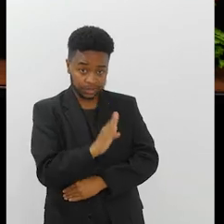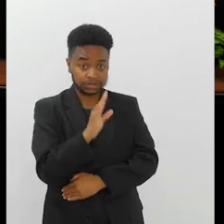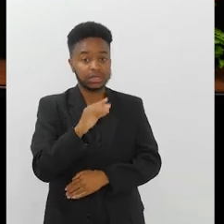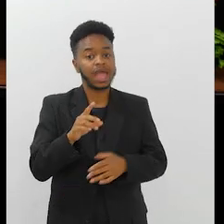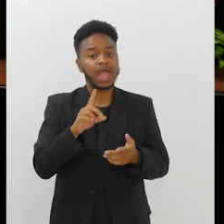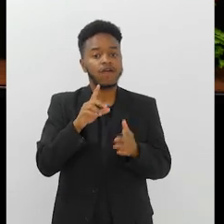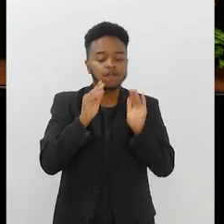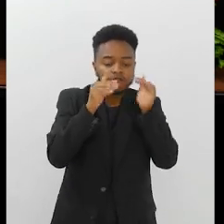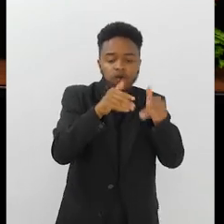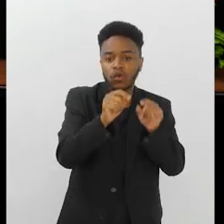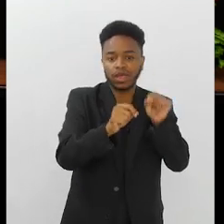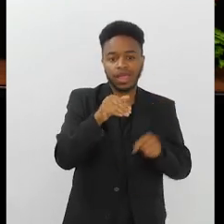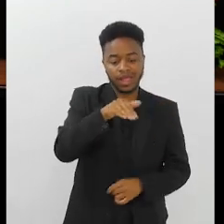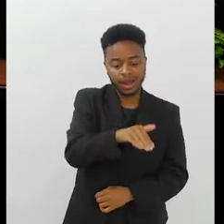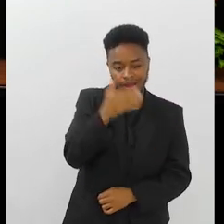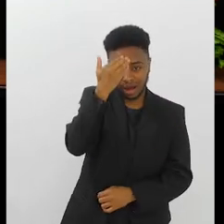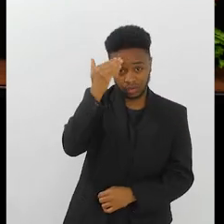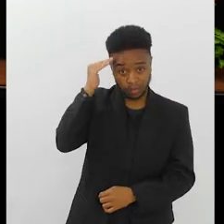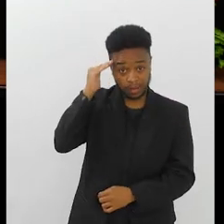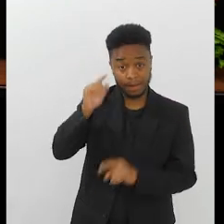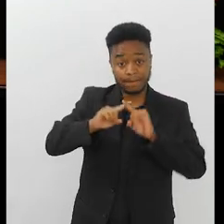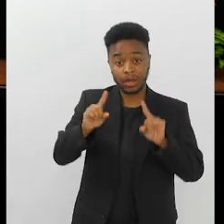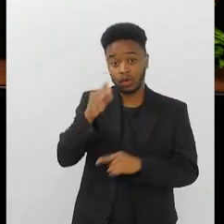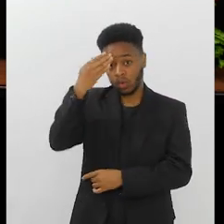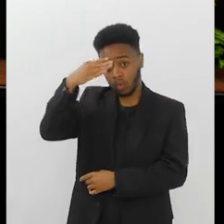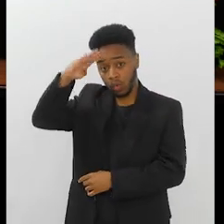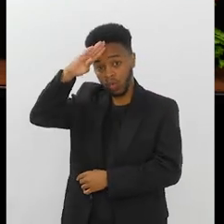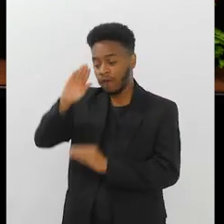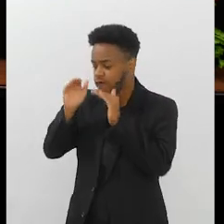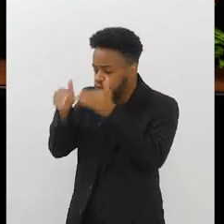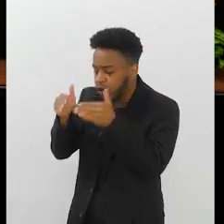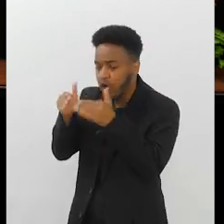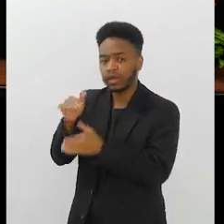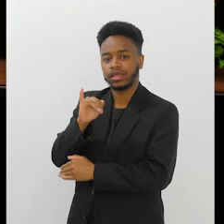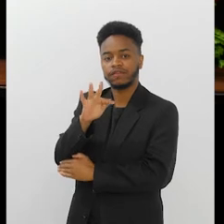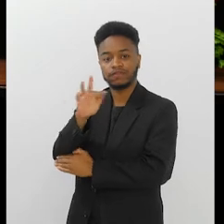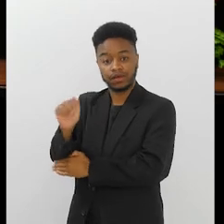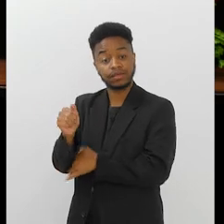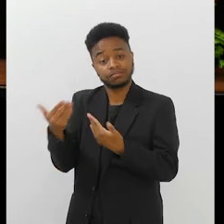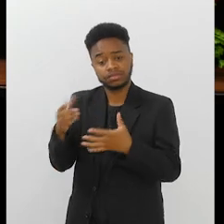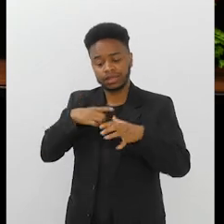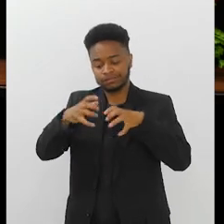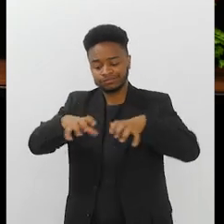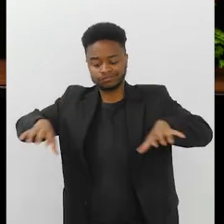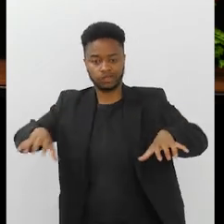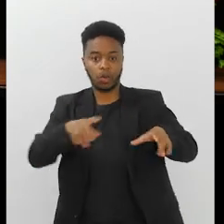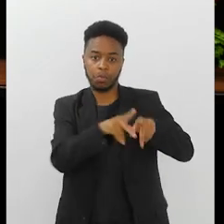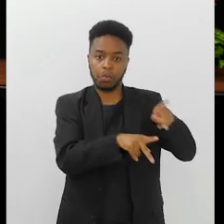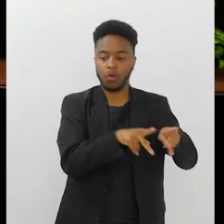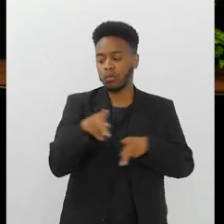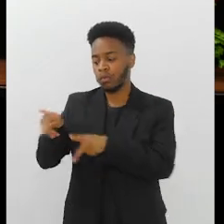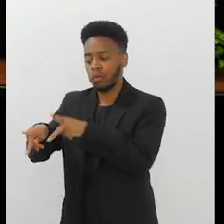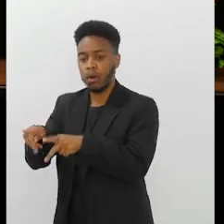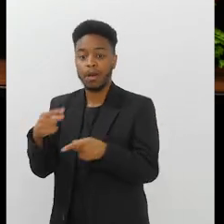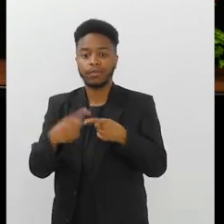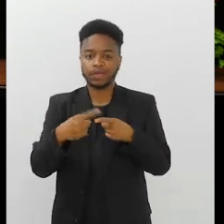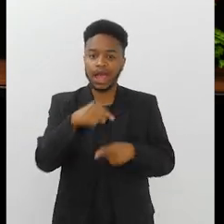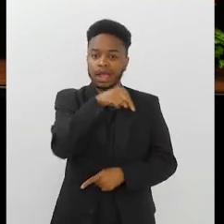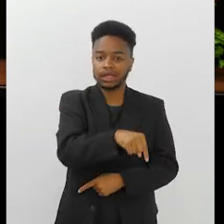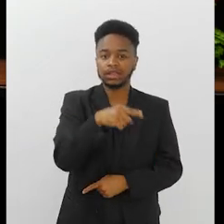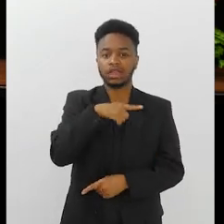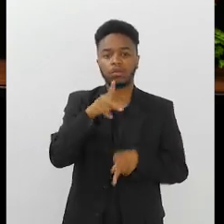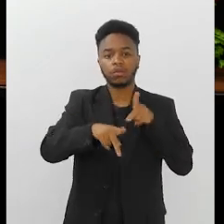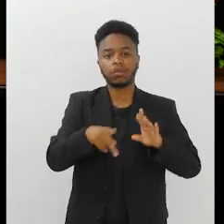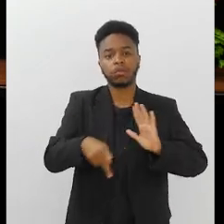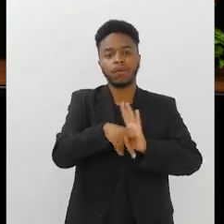a todo momento então isso ficou realmente eh específico de cada povo aqui tivemos muito povo dalme ano